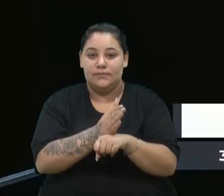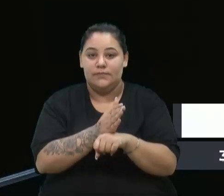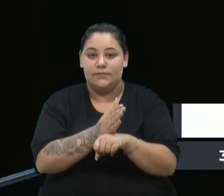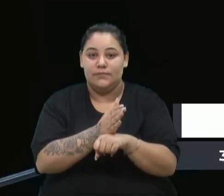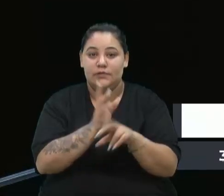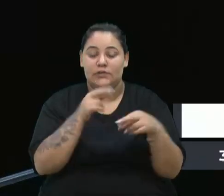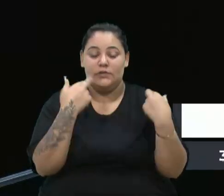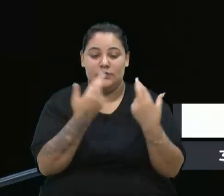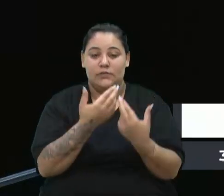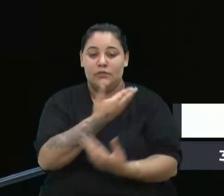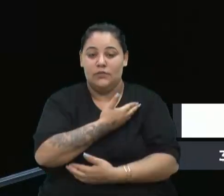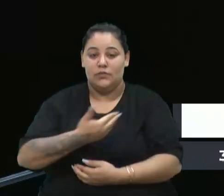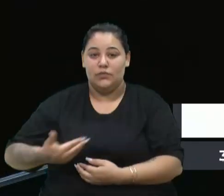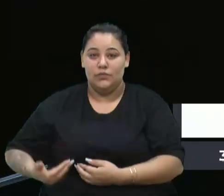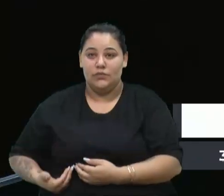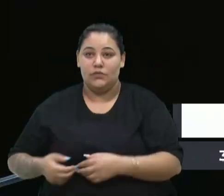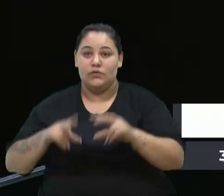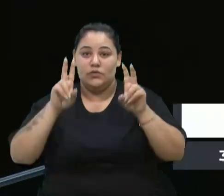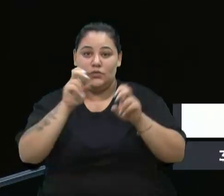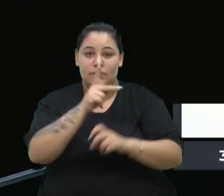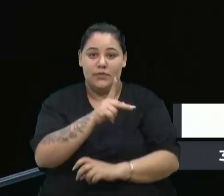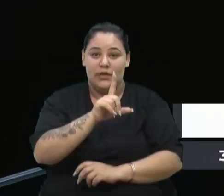audiência pública sobre a PLC